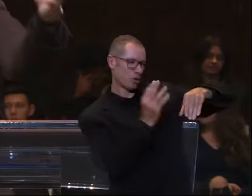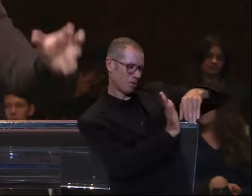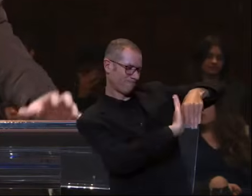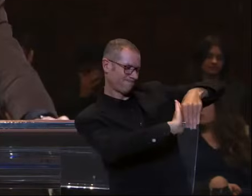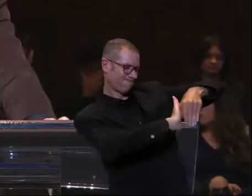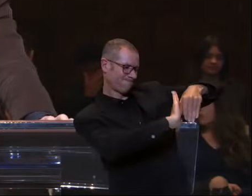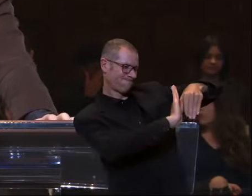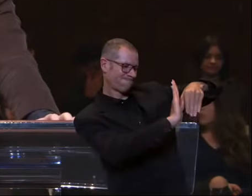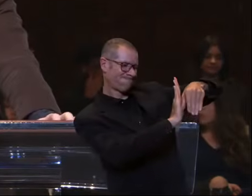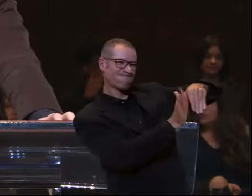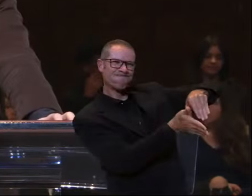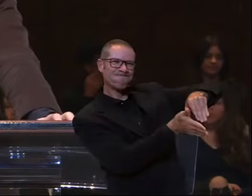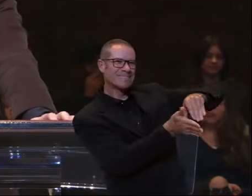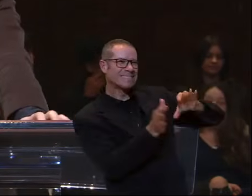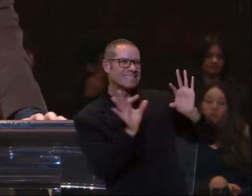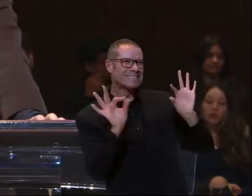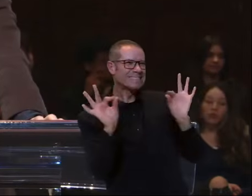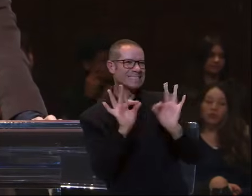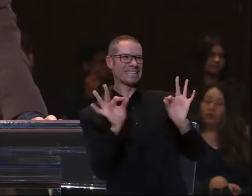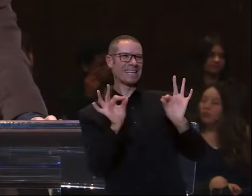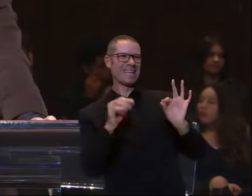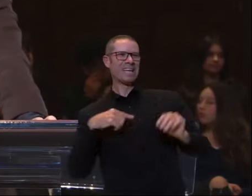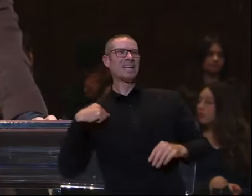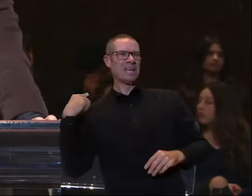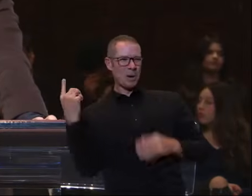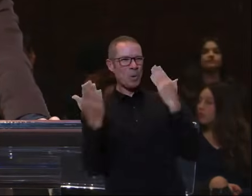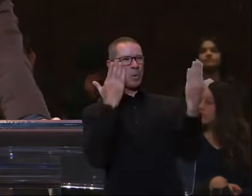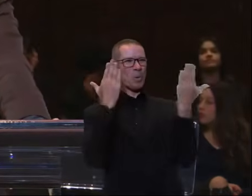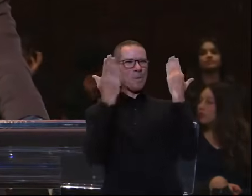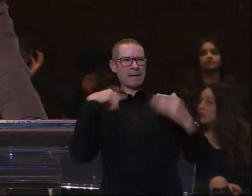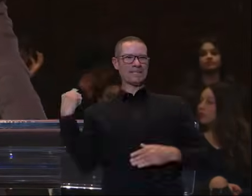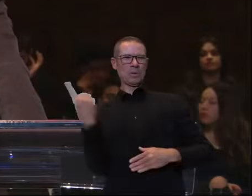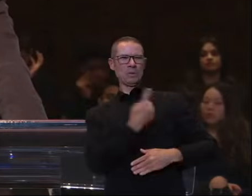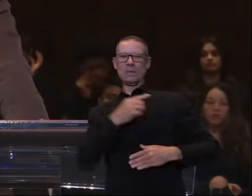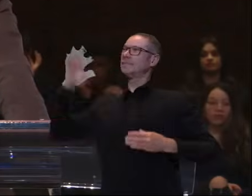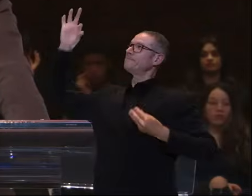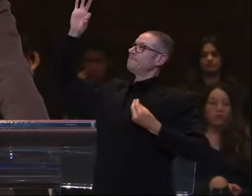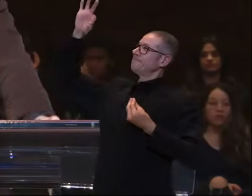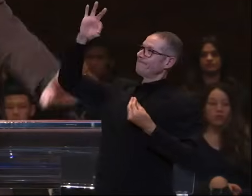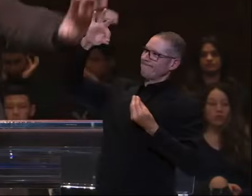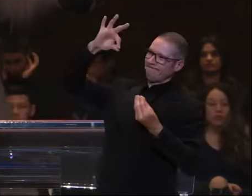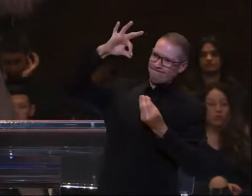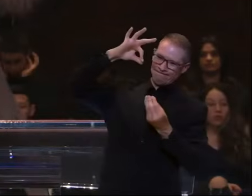aberto. Nós estamos selados pelo Espírito.